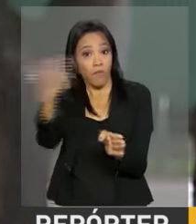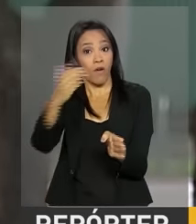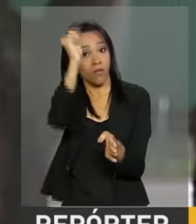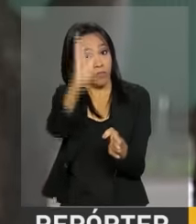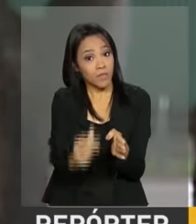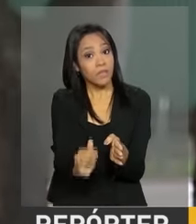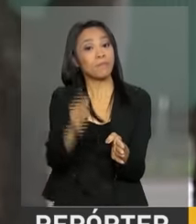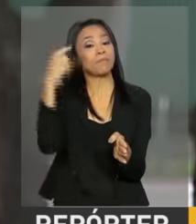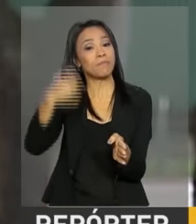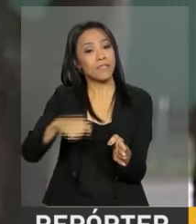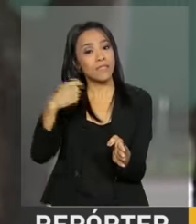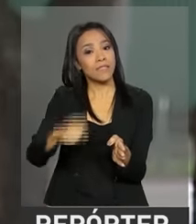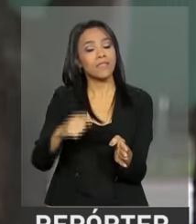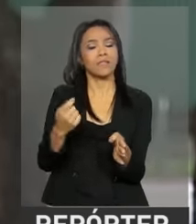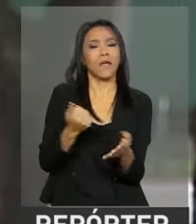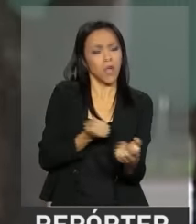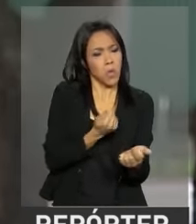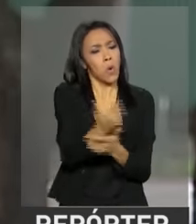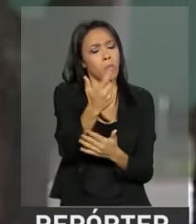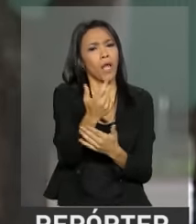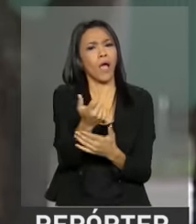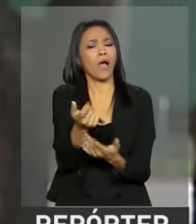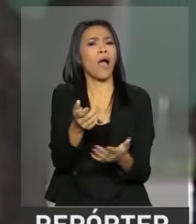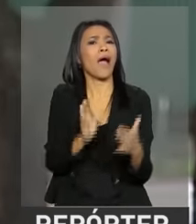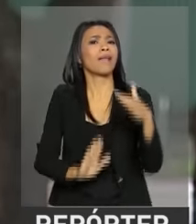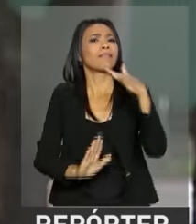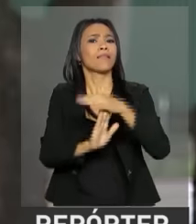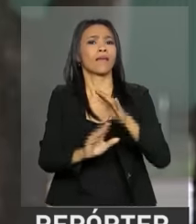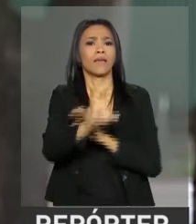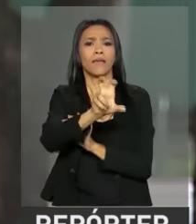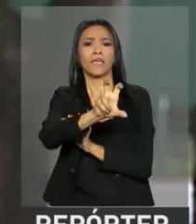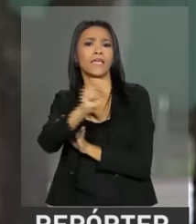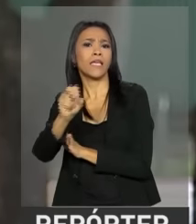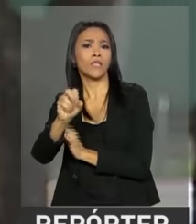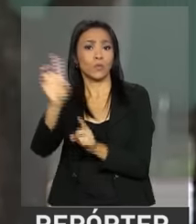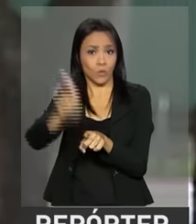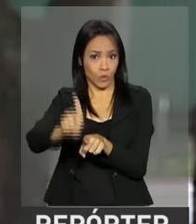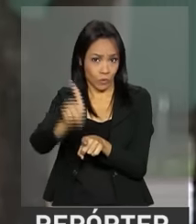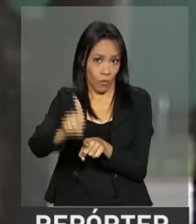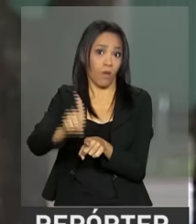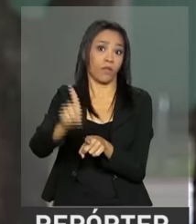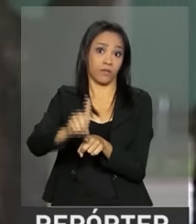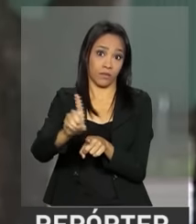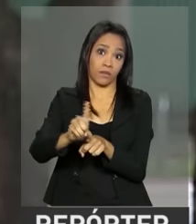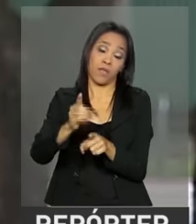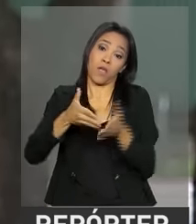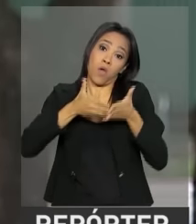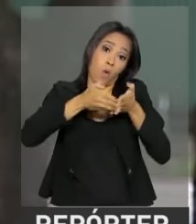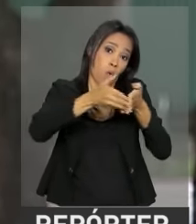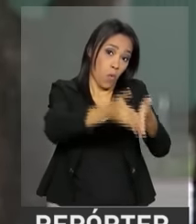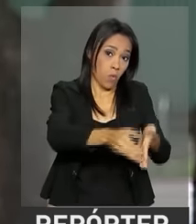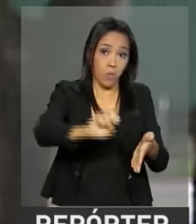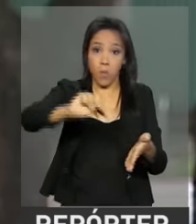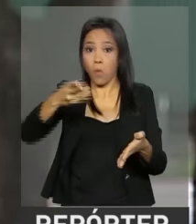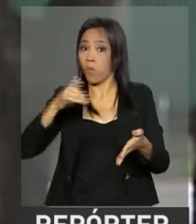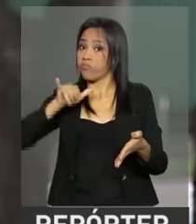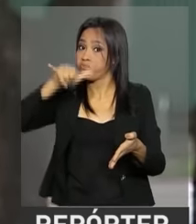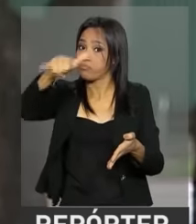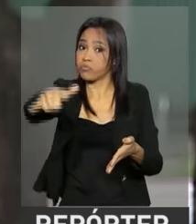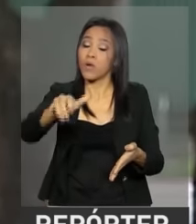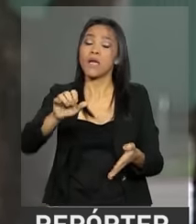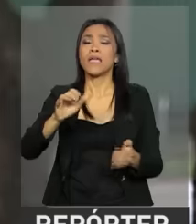bens de uso ou consumo pessoal no valor de até 00 para quem ingressa pelos portos ou aeroportos e até